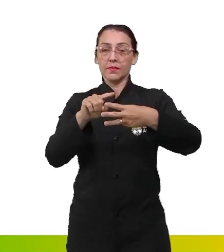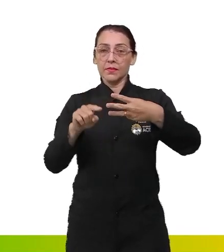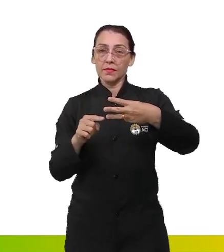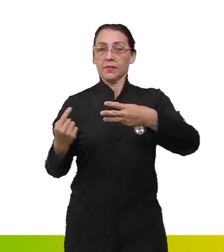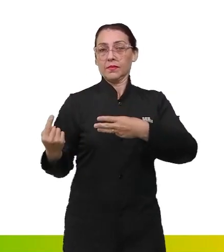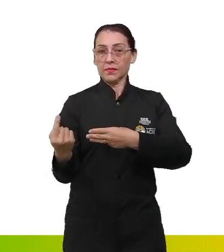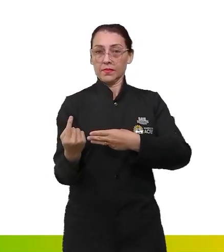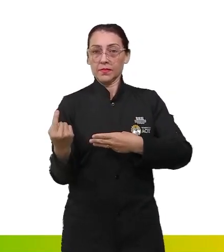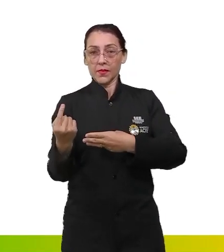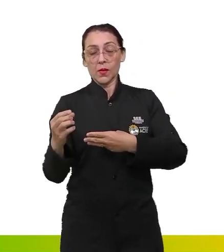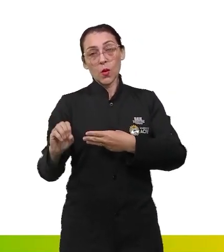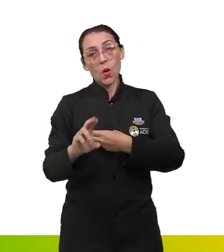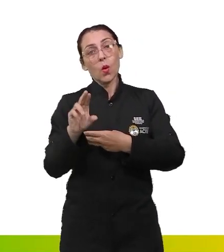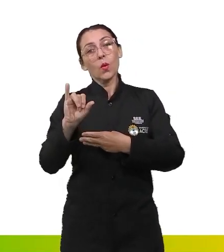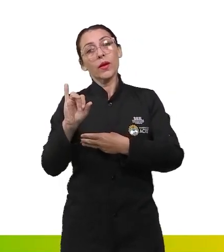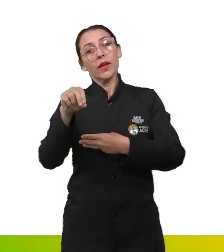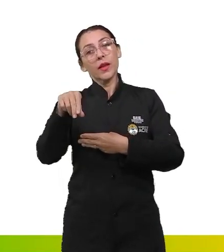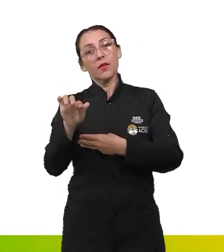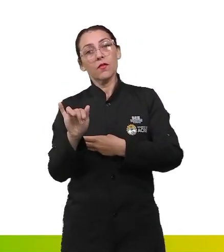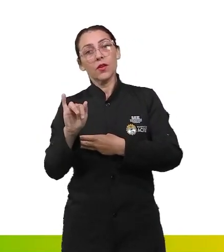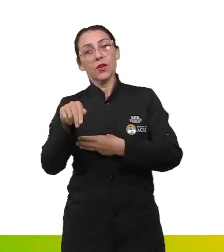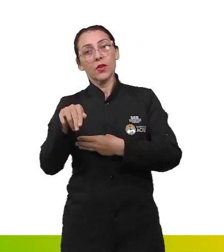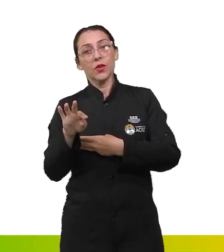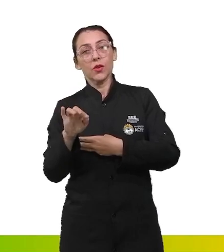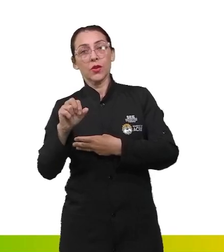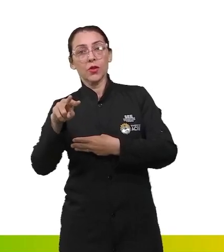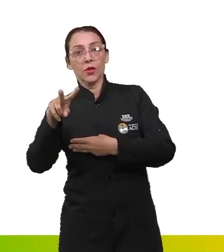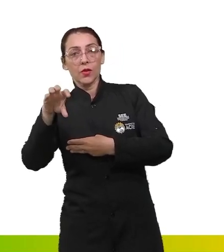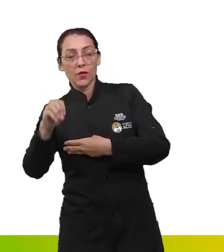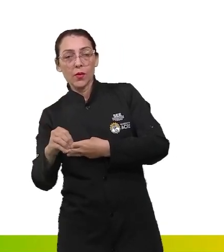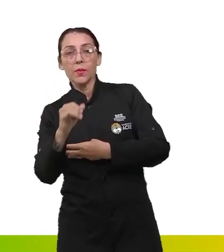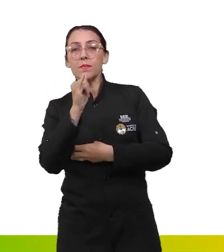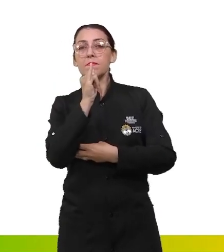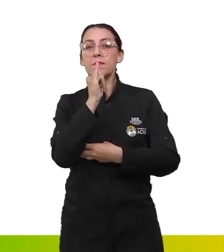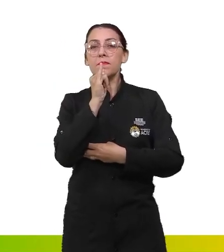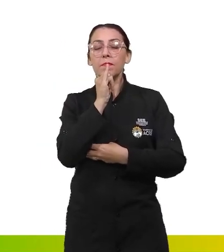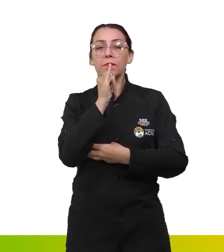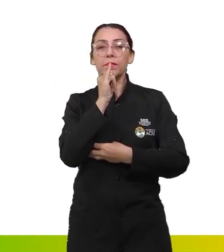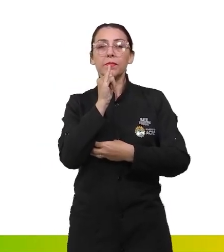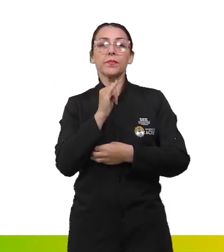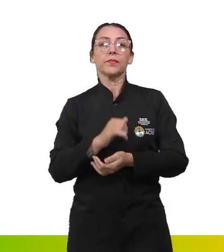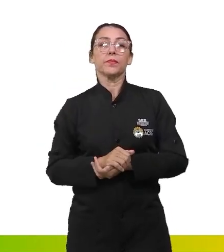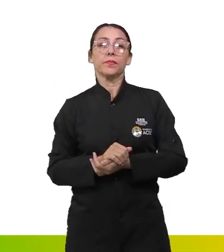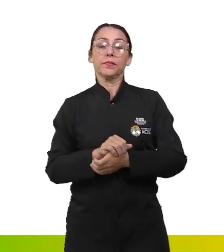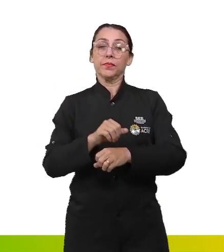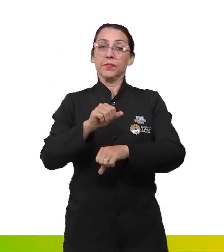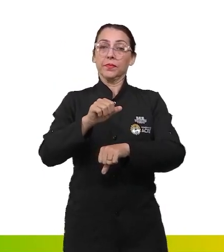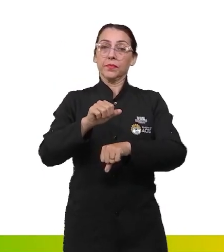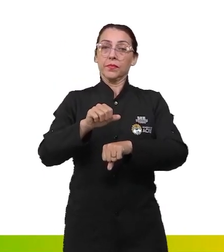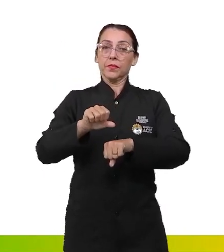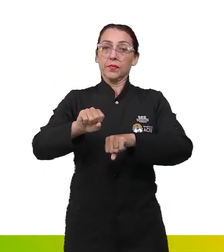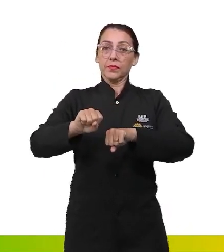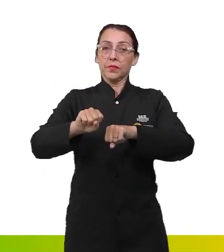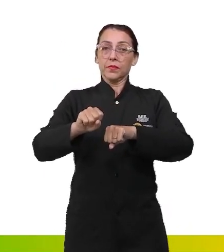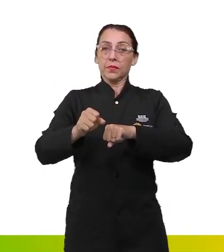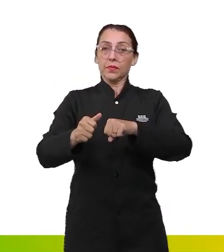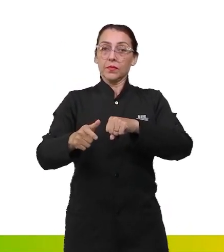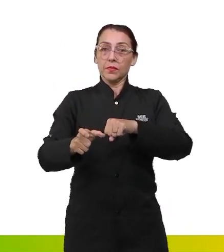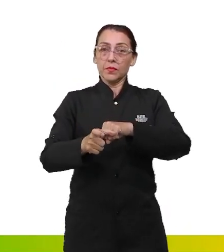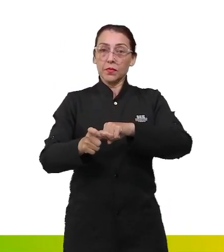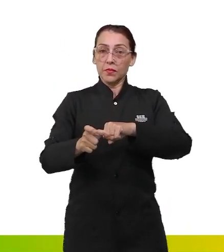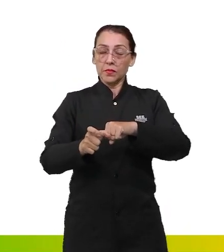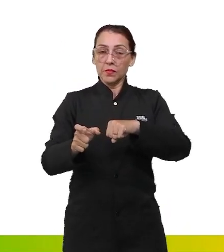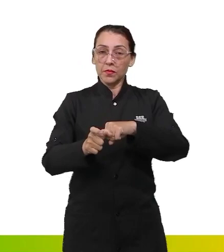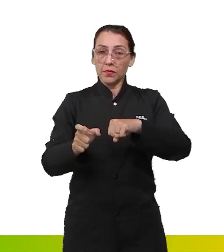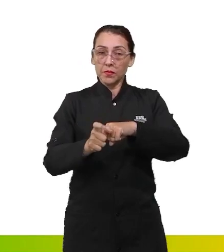singular ou no infinitivo, tá bom? Por exemplo, nós temos objetos, aqui substantivos, e temos também ações, que são